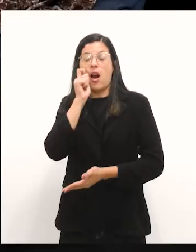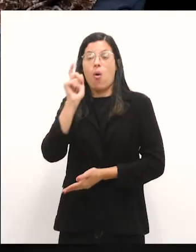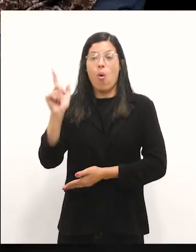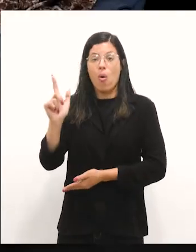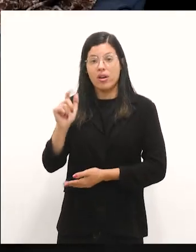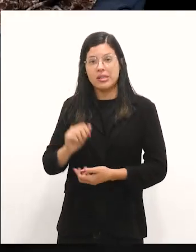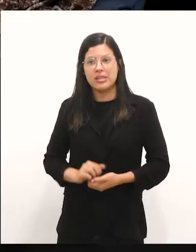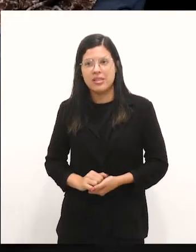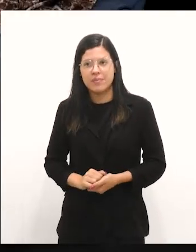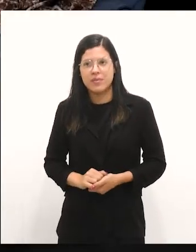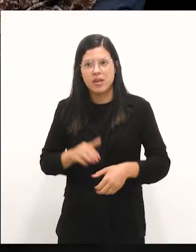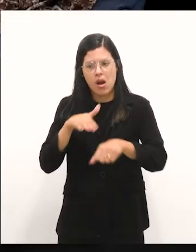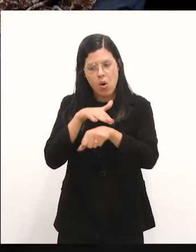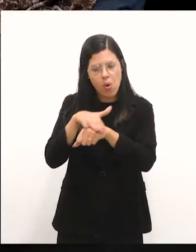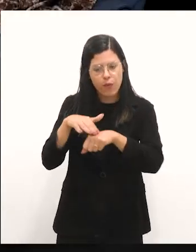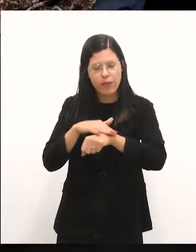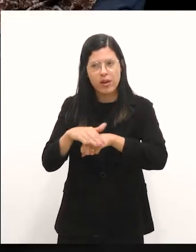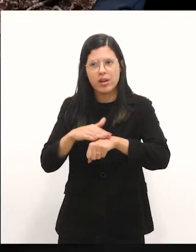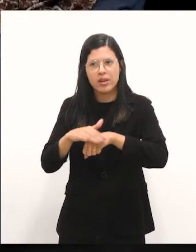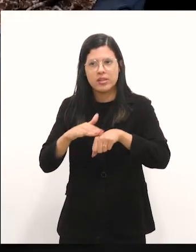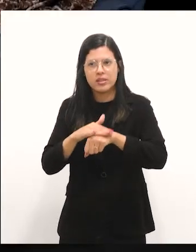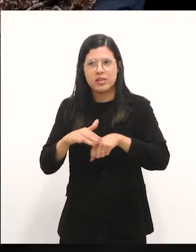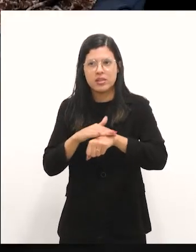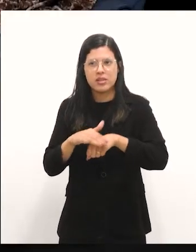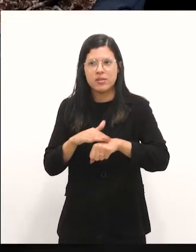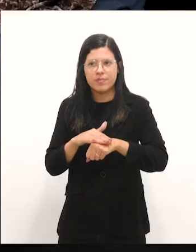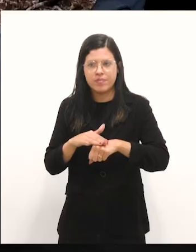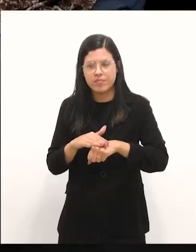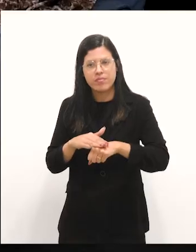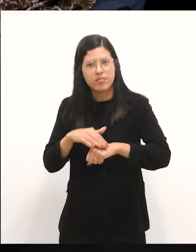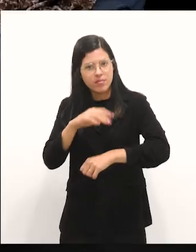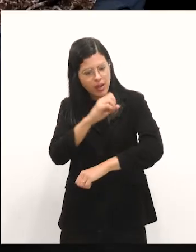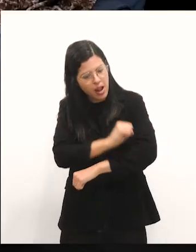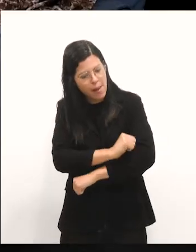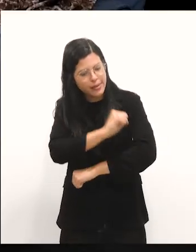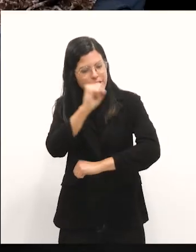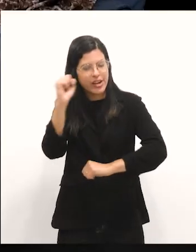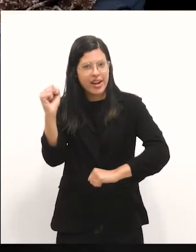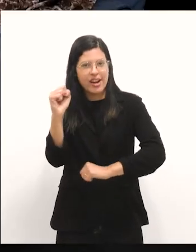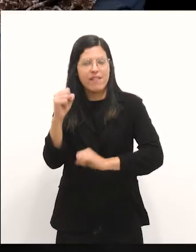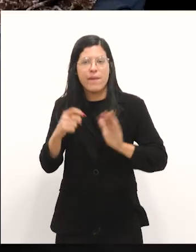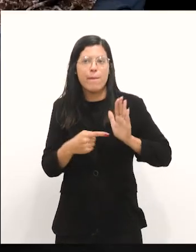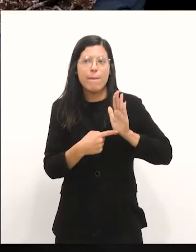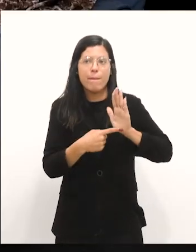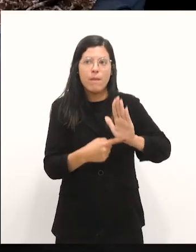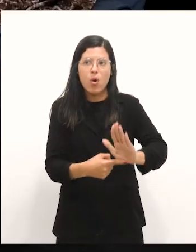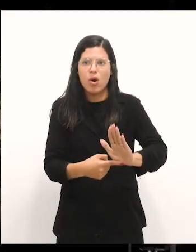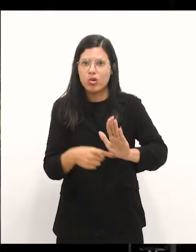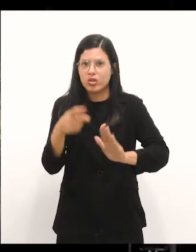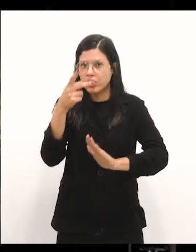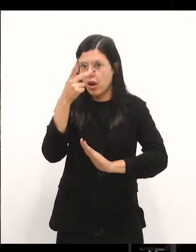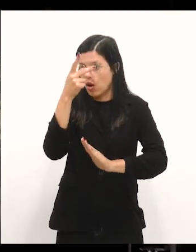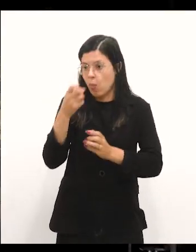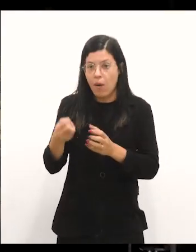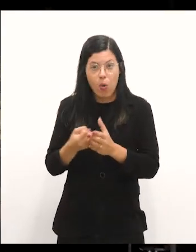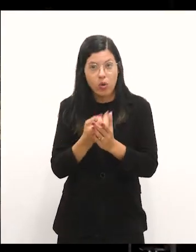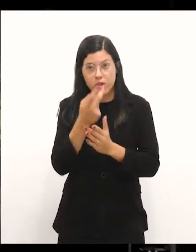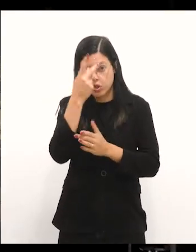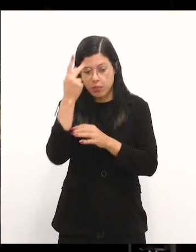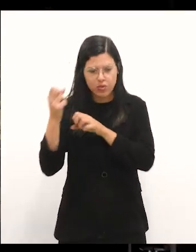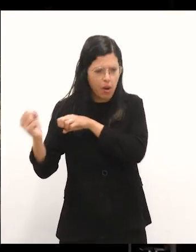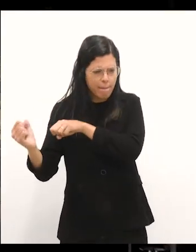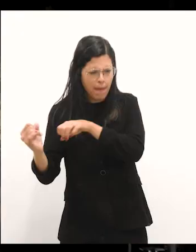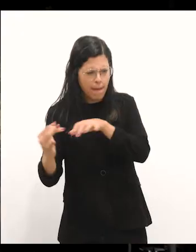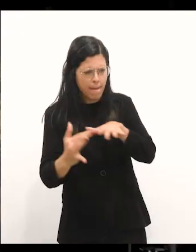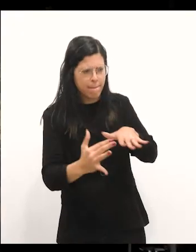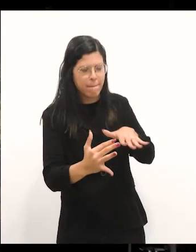ele acorda, e ela conversando com ele, ela resolve abrir a janela e mostrar para ele uma multidão que estava do lado de